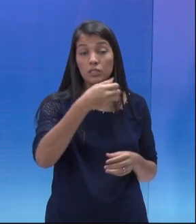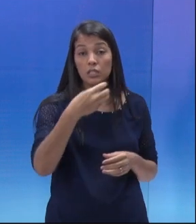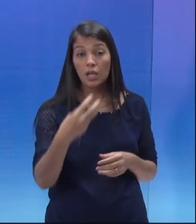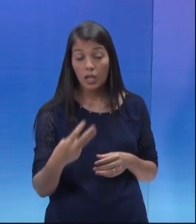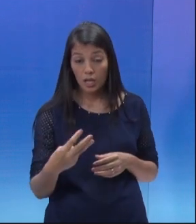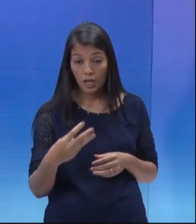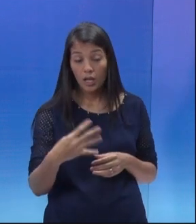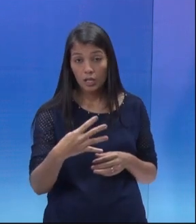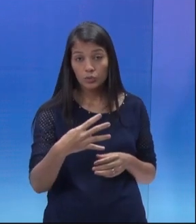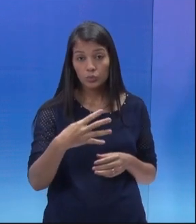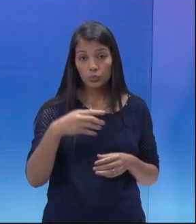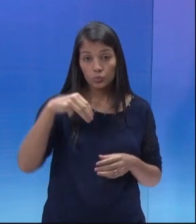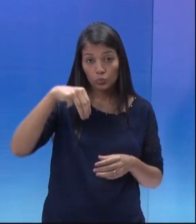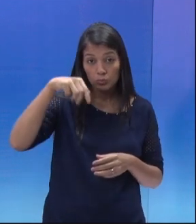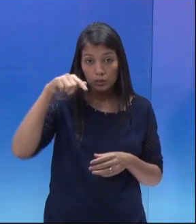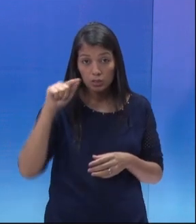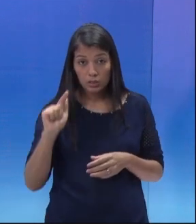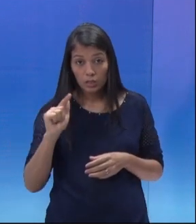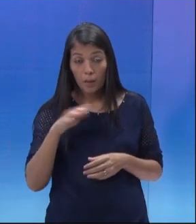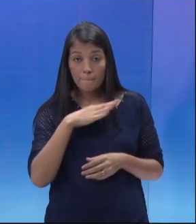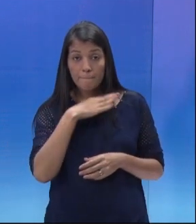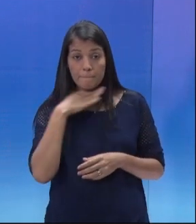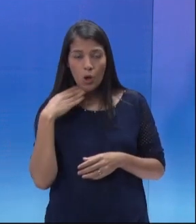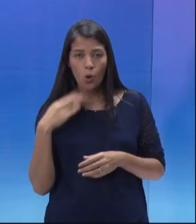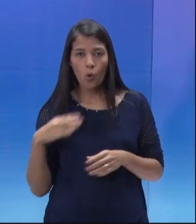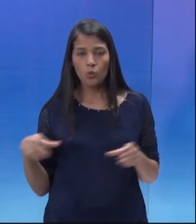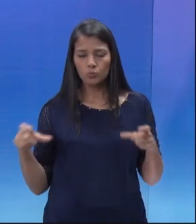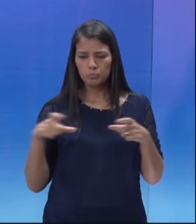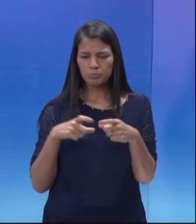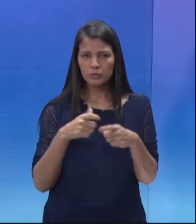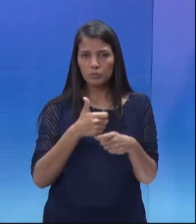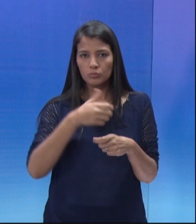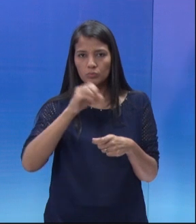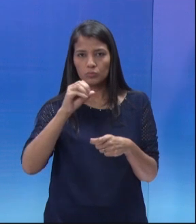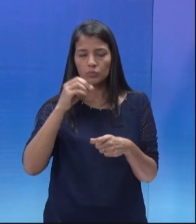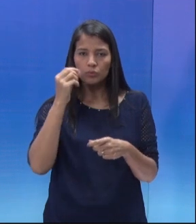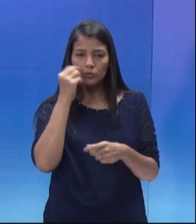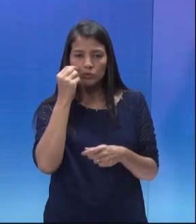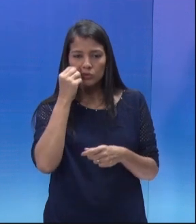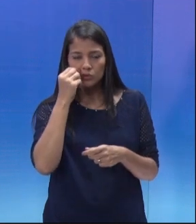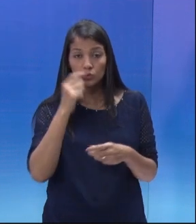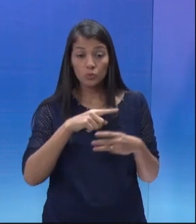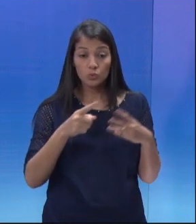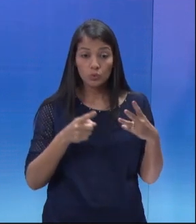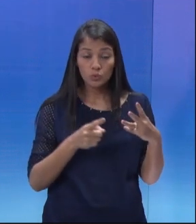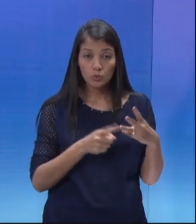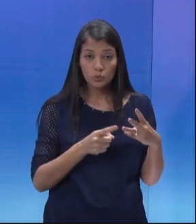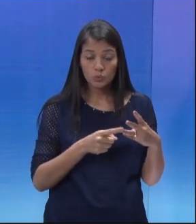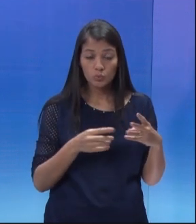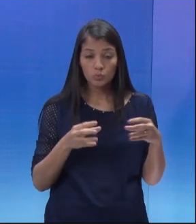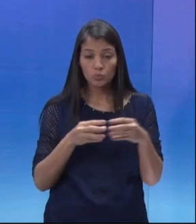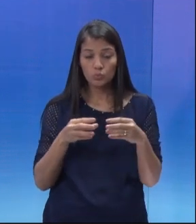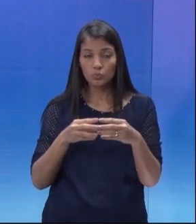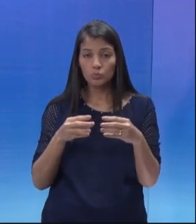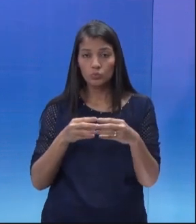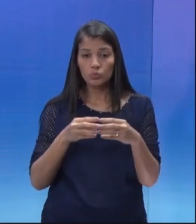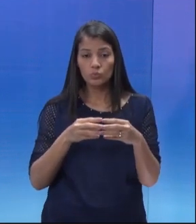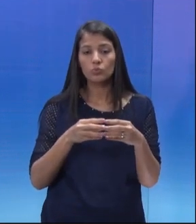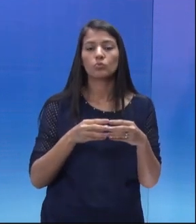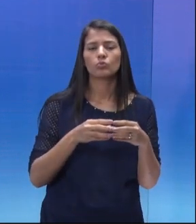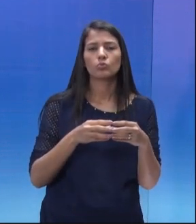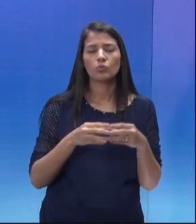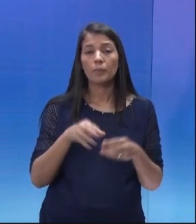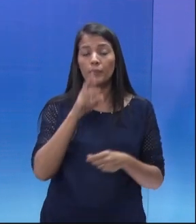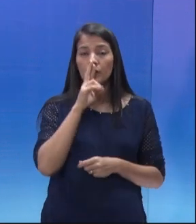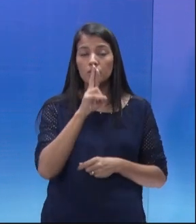no mínimo 10 ratos. Para o malation, o consumo foi 300 gramas e a dose letal é